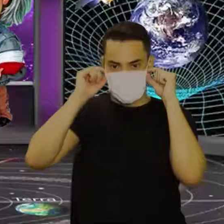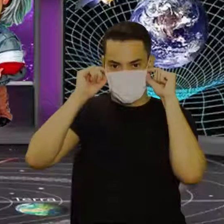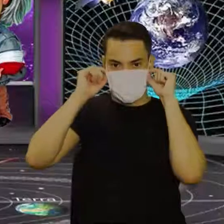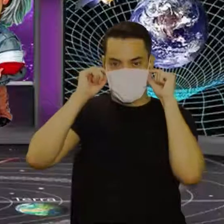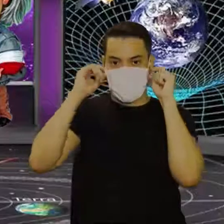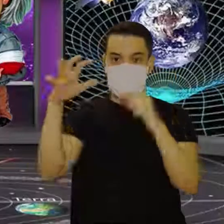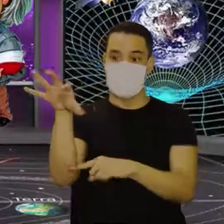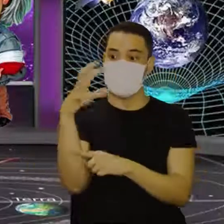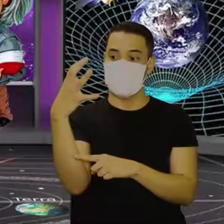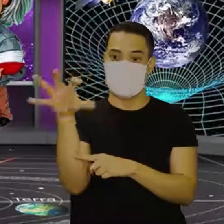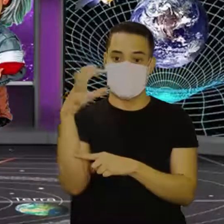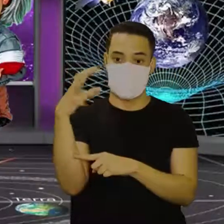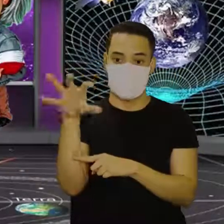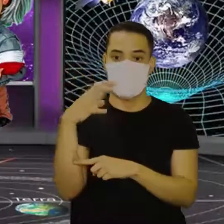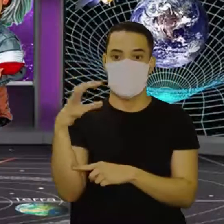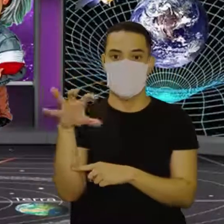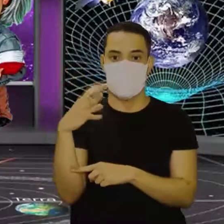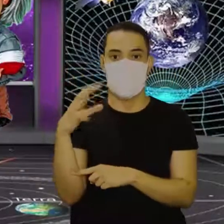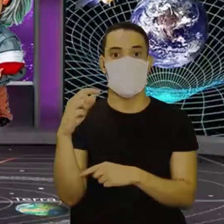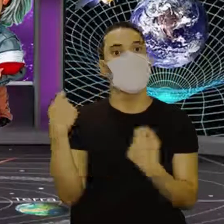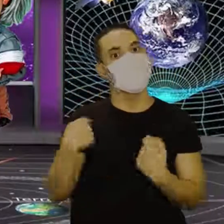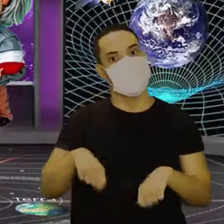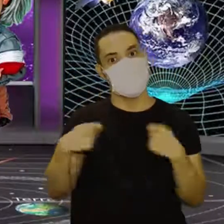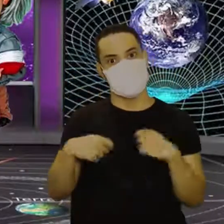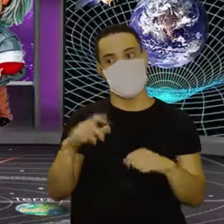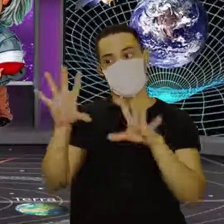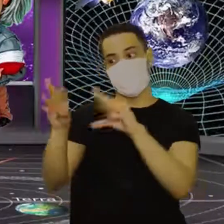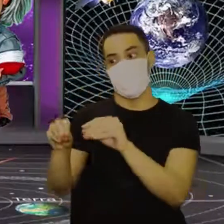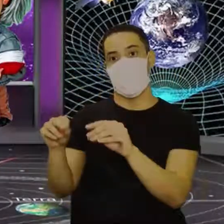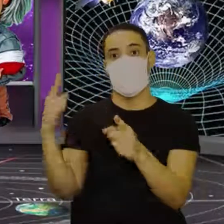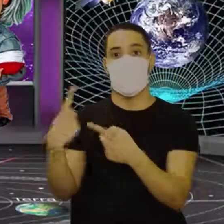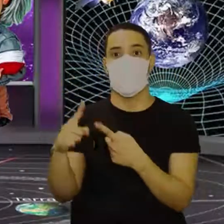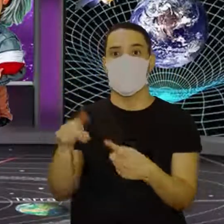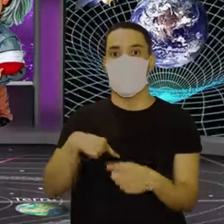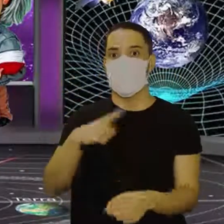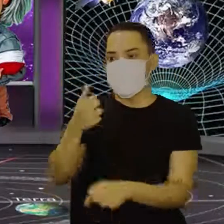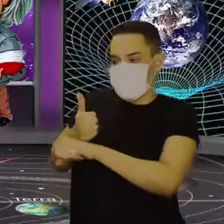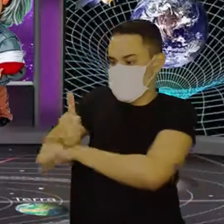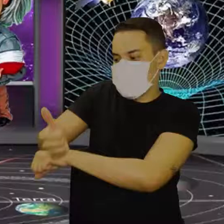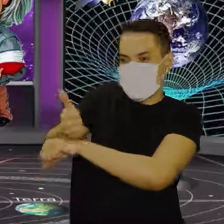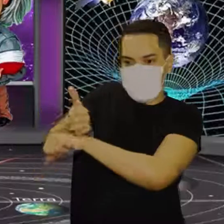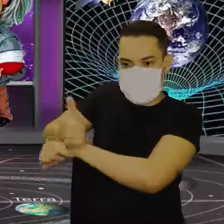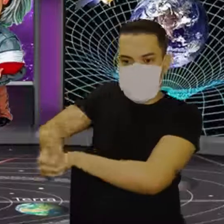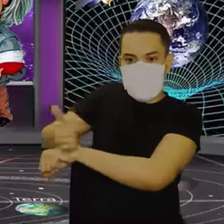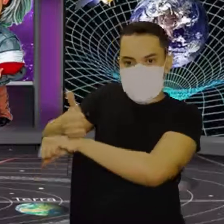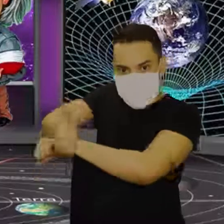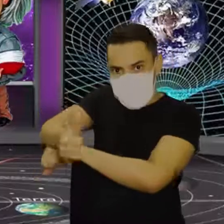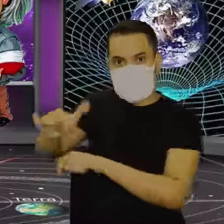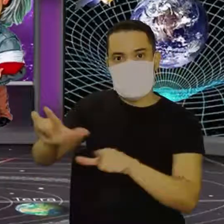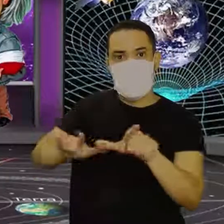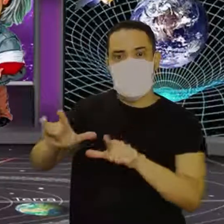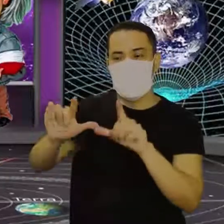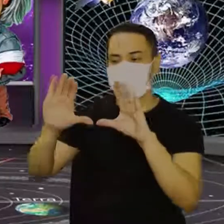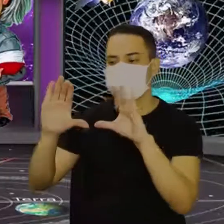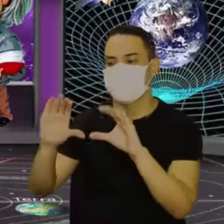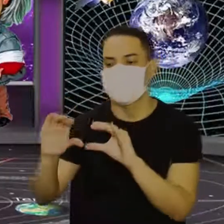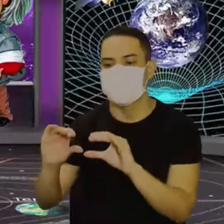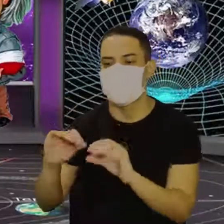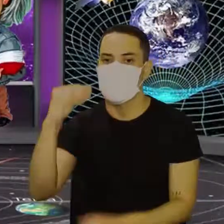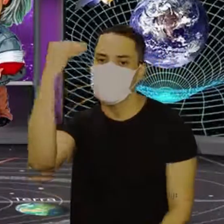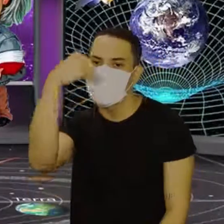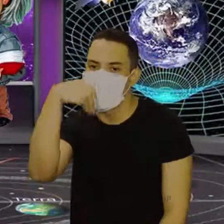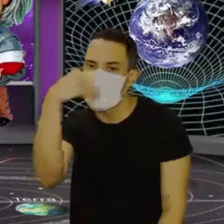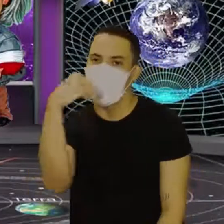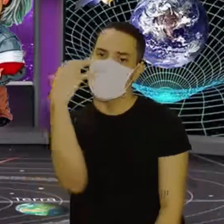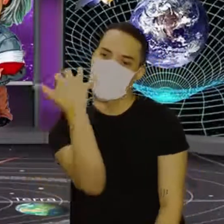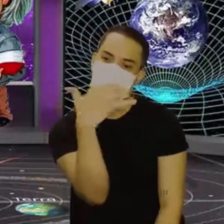bem lento, mas aí você tem que desligar, porque você está forçando ele a trabalhar em uma velocidade muito baixa e passando